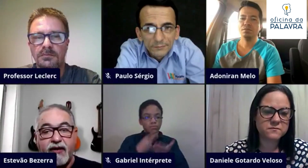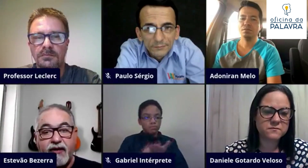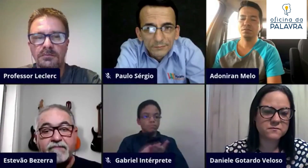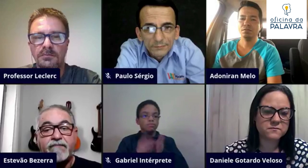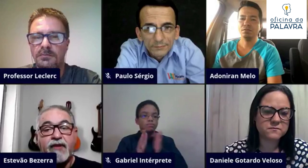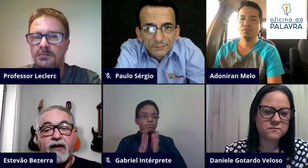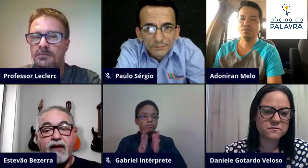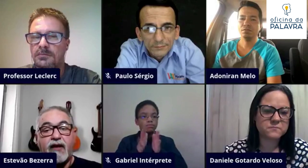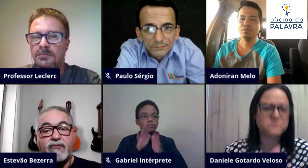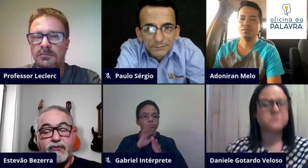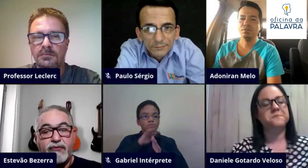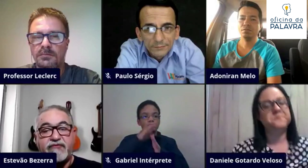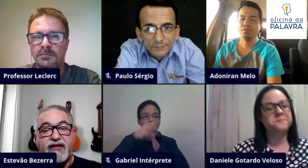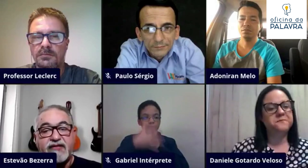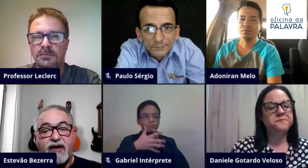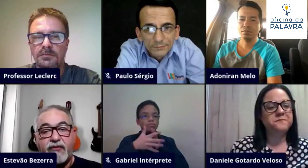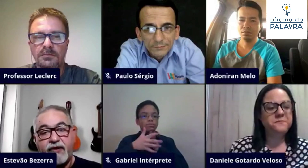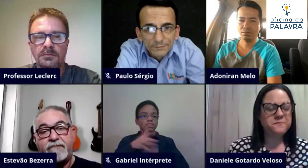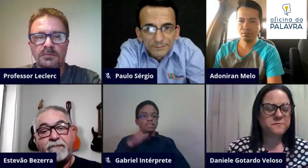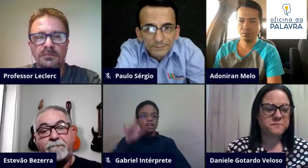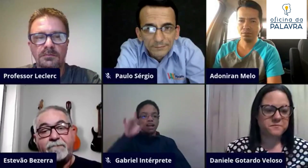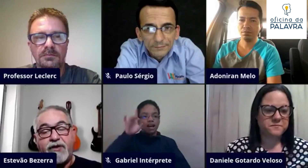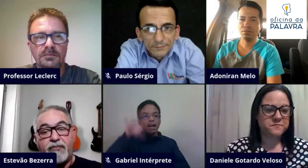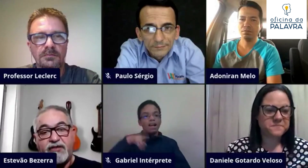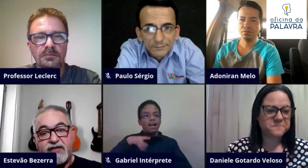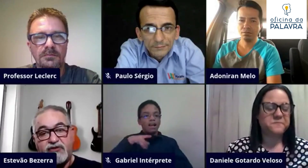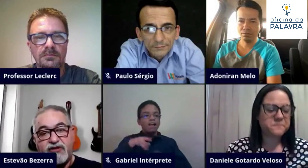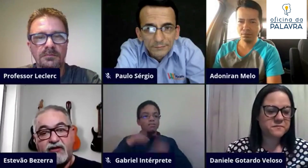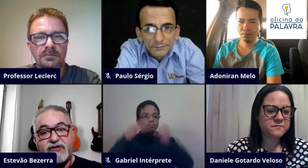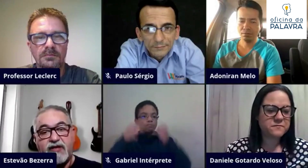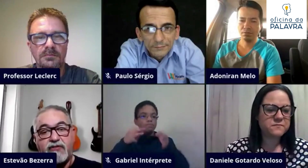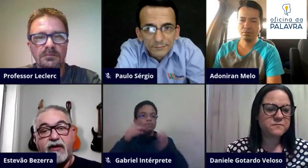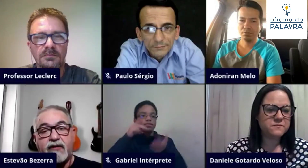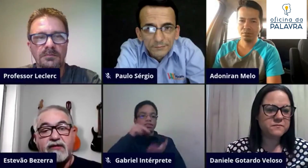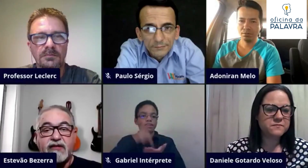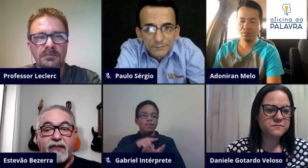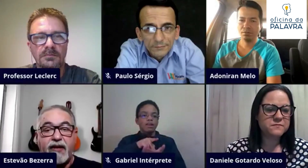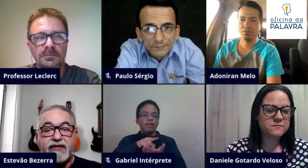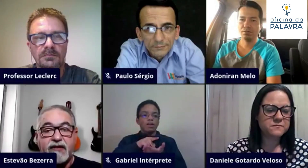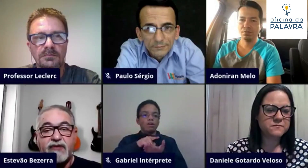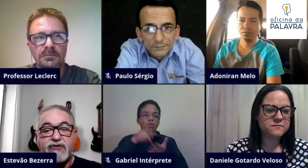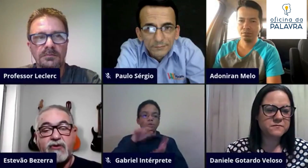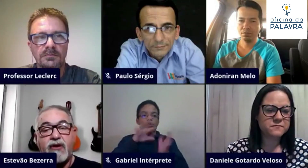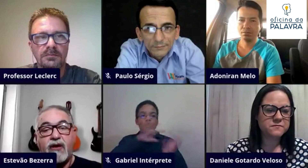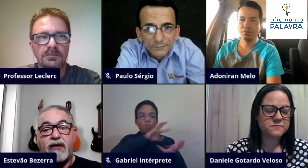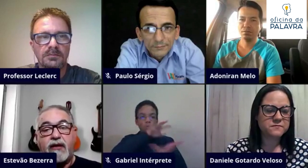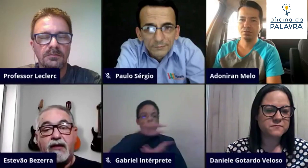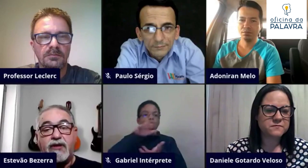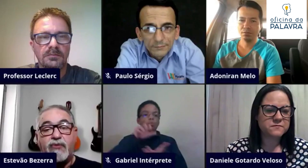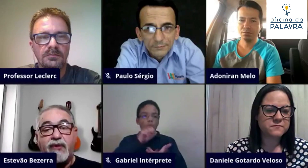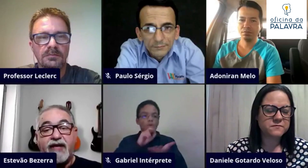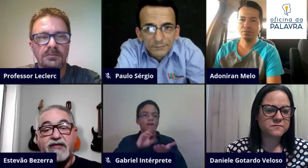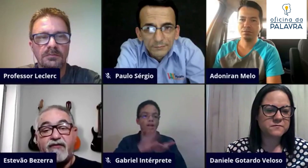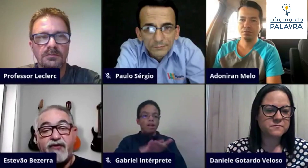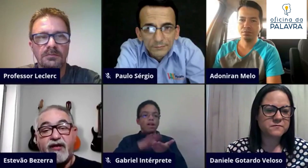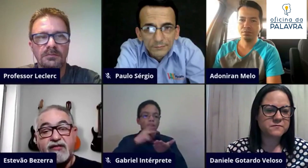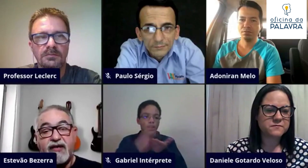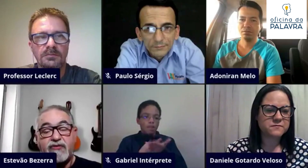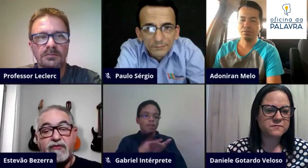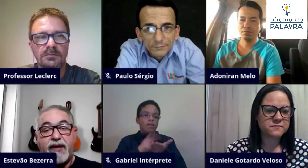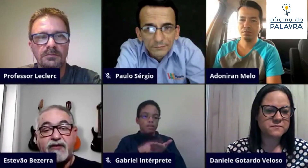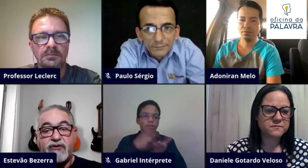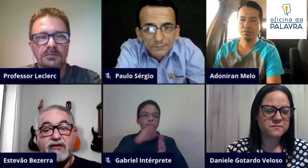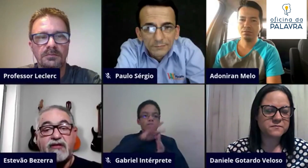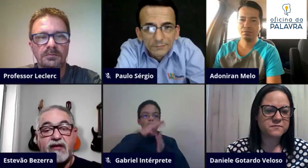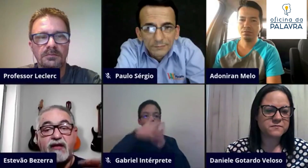uma regra universal, né, para o processo de tradução. E aí eles estabelecem isso. E, então, o IES ele foi